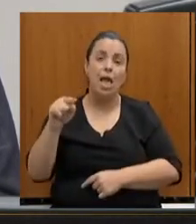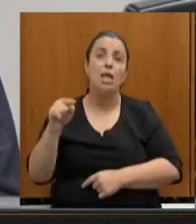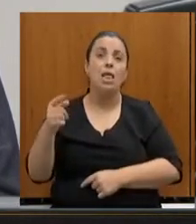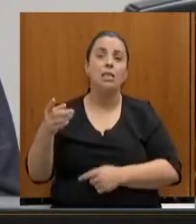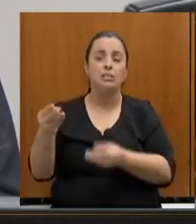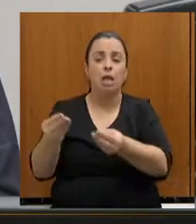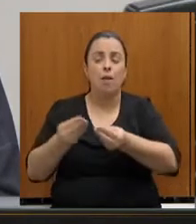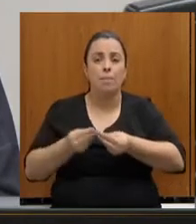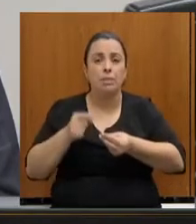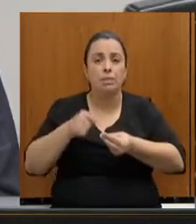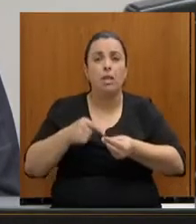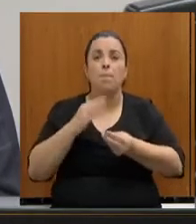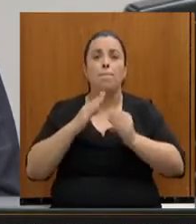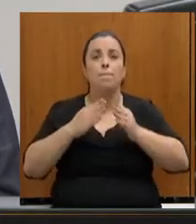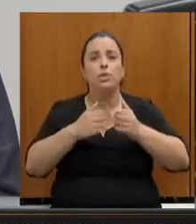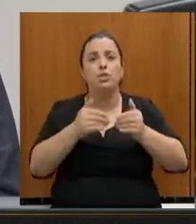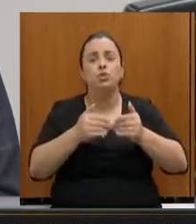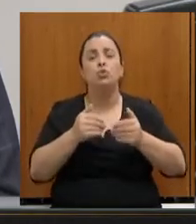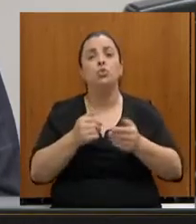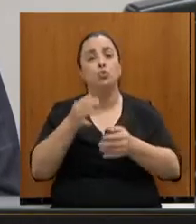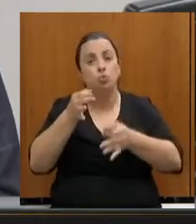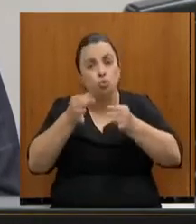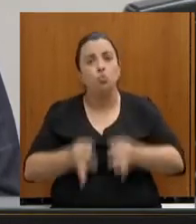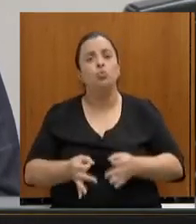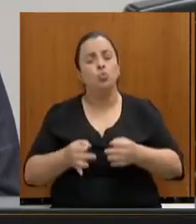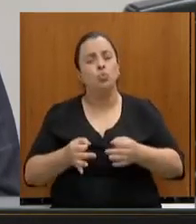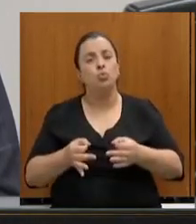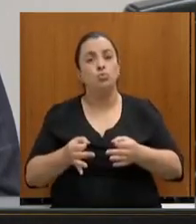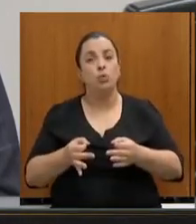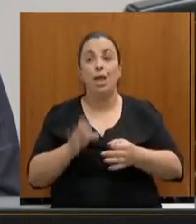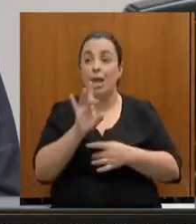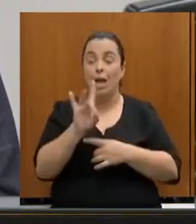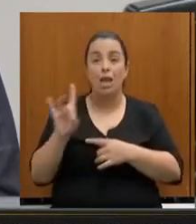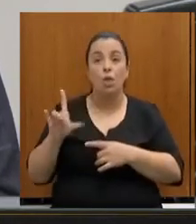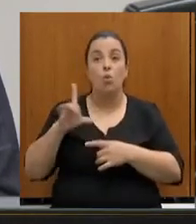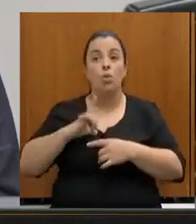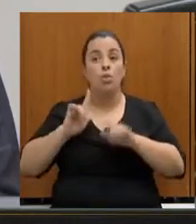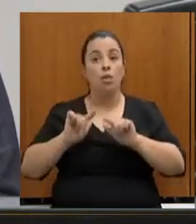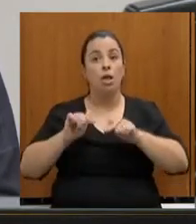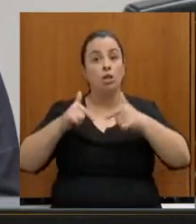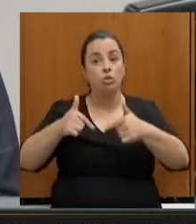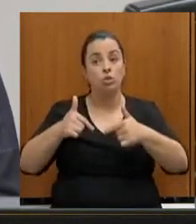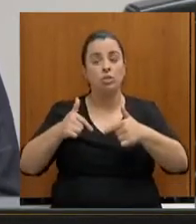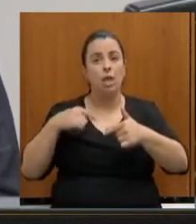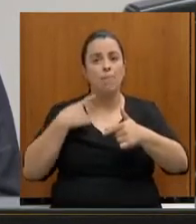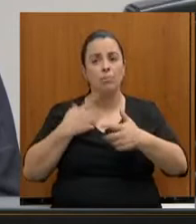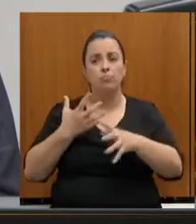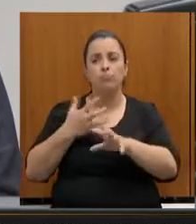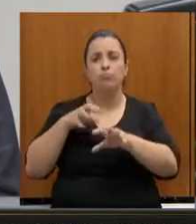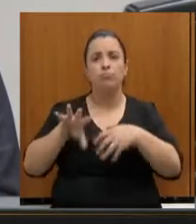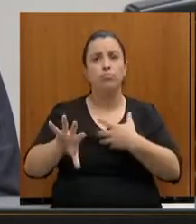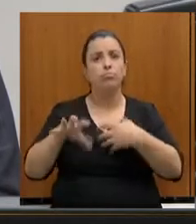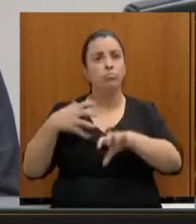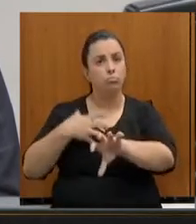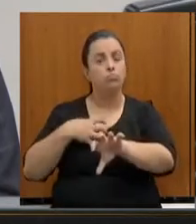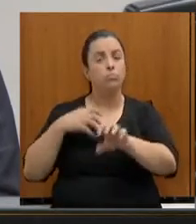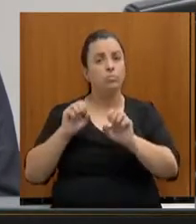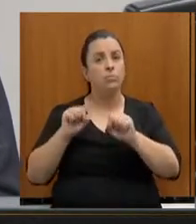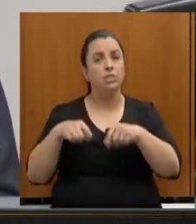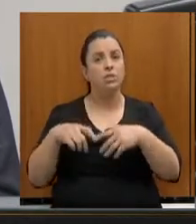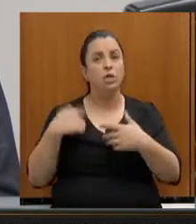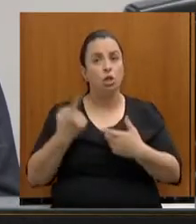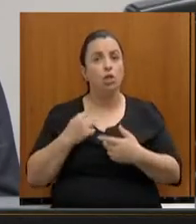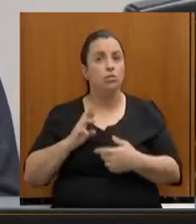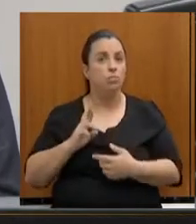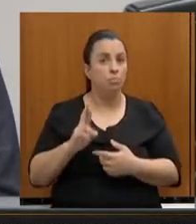cada um de nós temos algumas ações que nos sensibiliza que nós